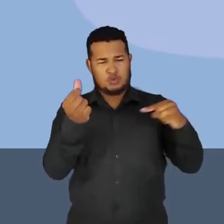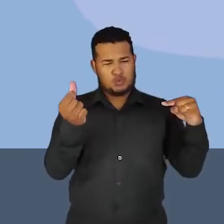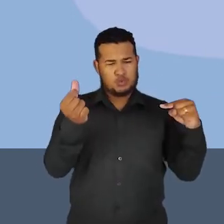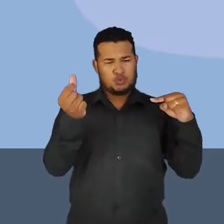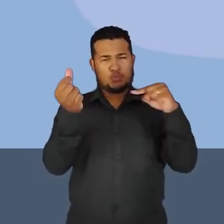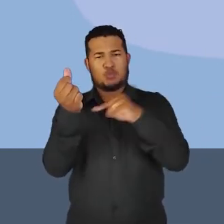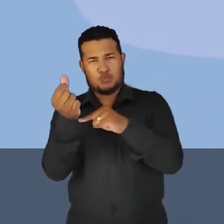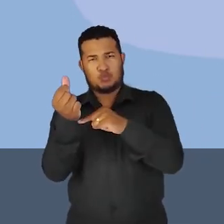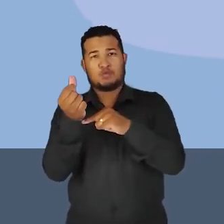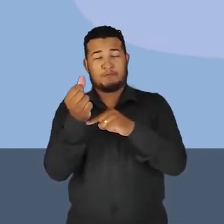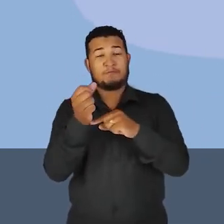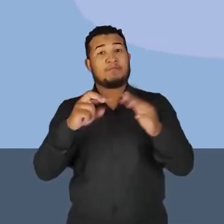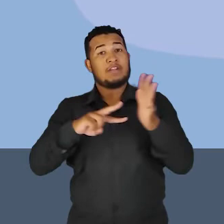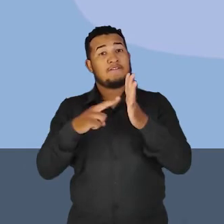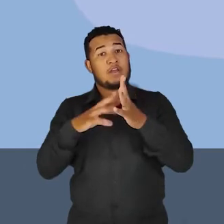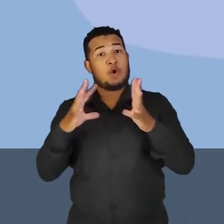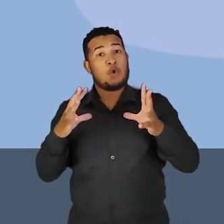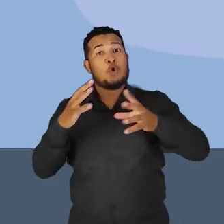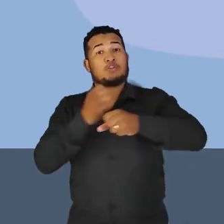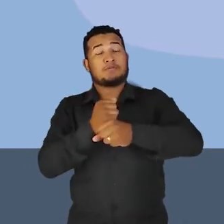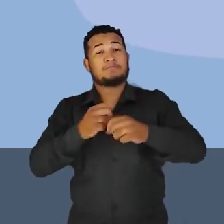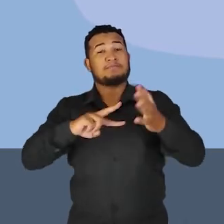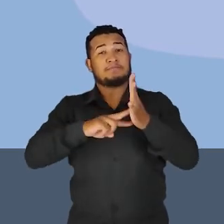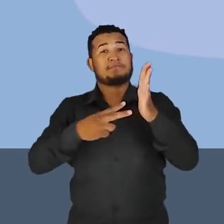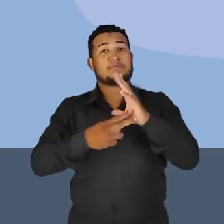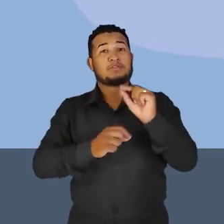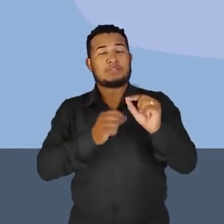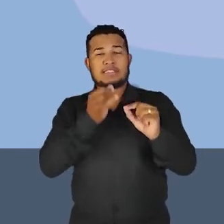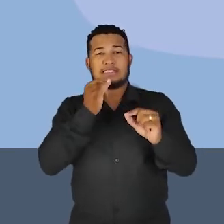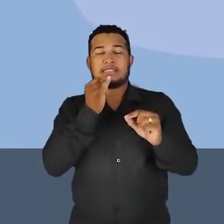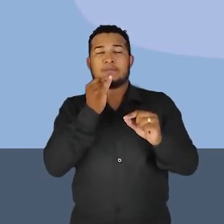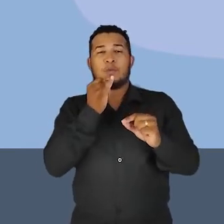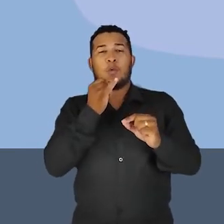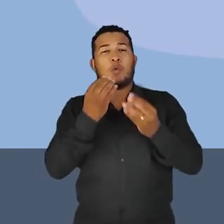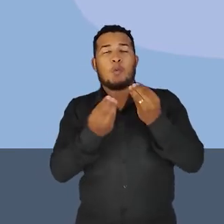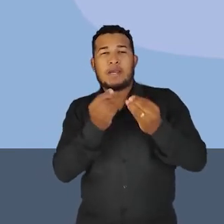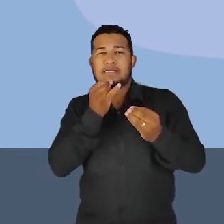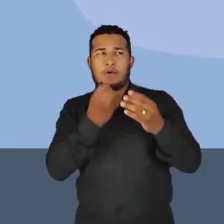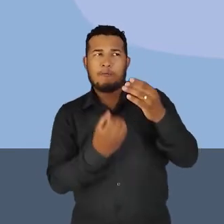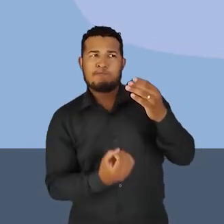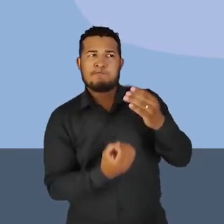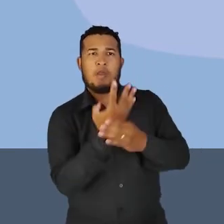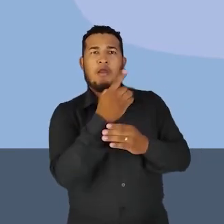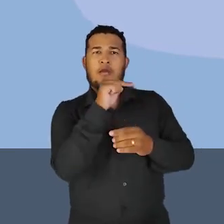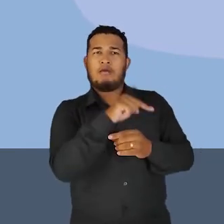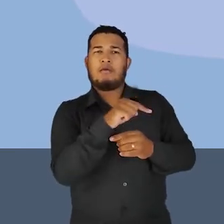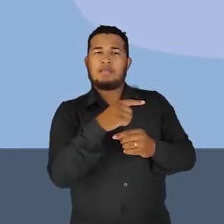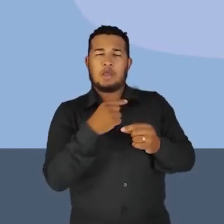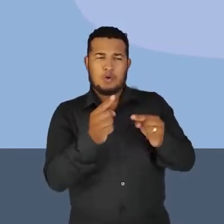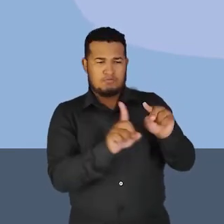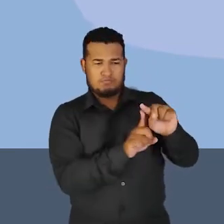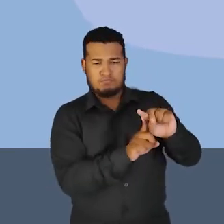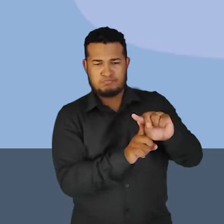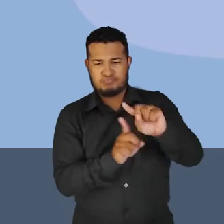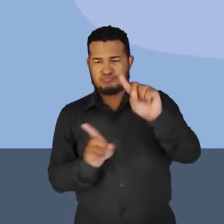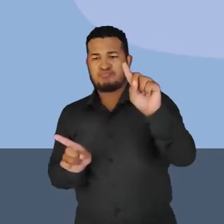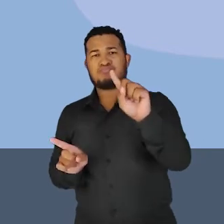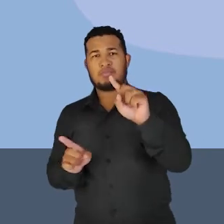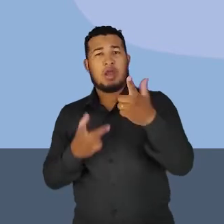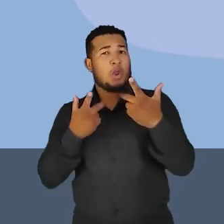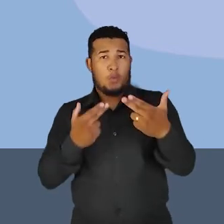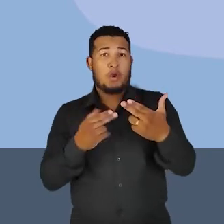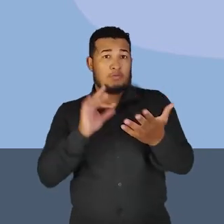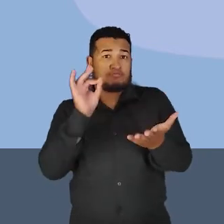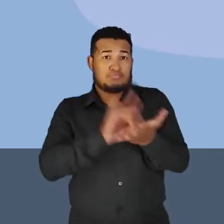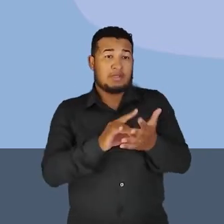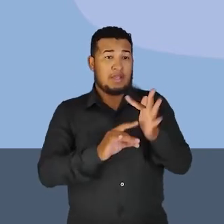o vetor resultante vai sair do ponto de origem entre os dois vetores originais,